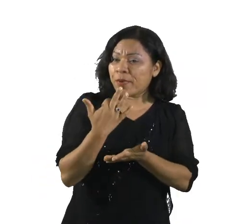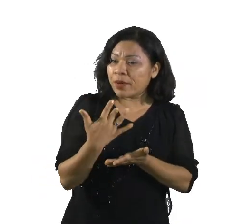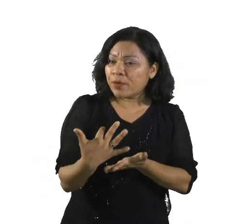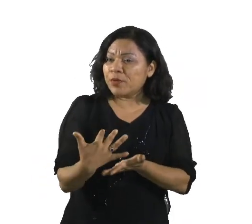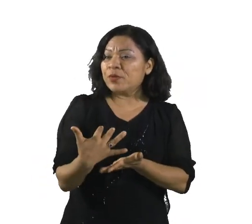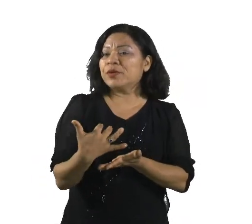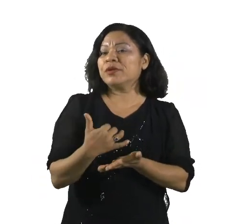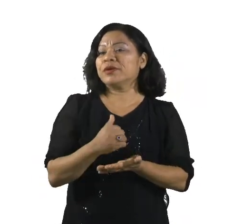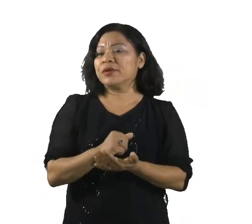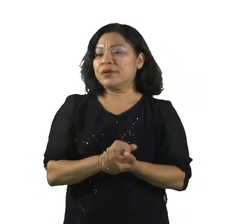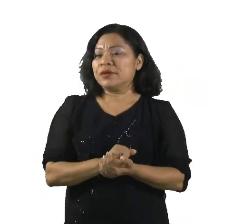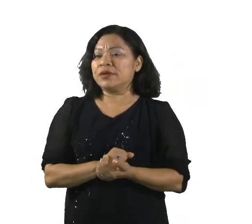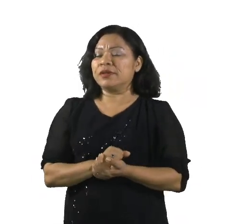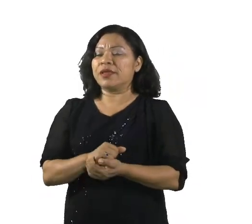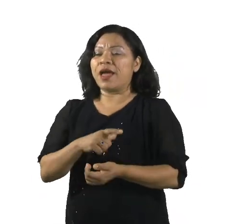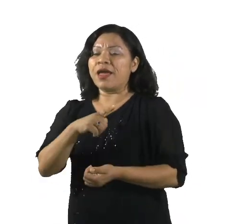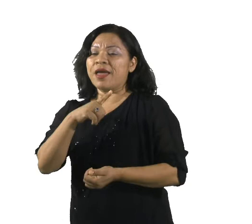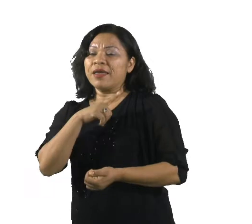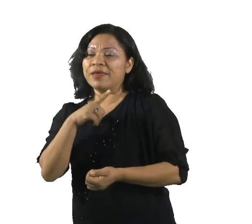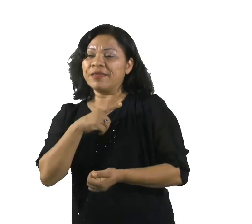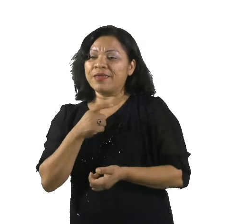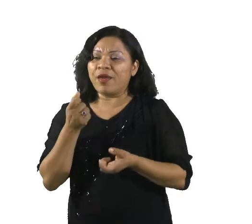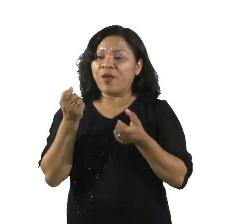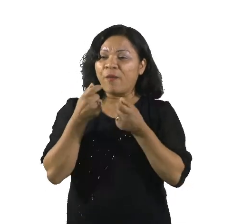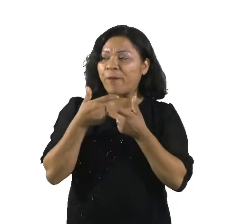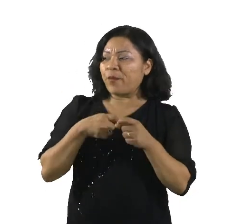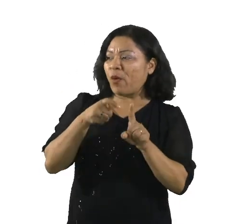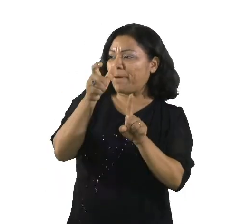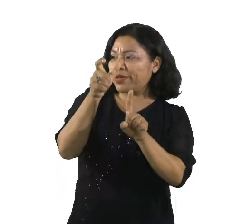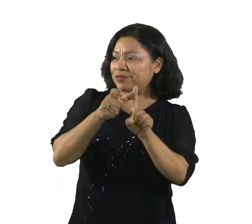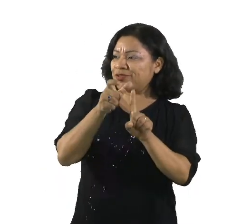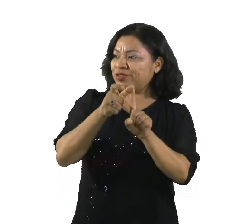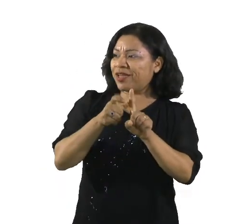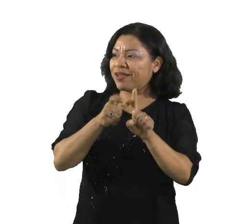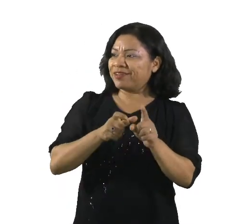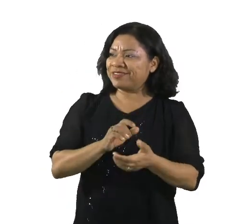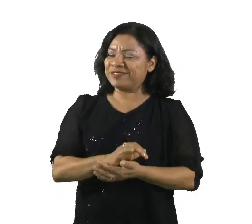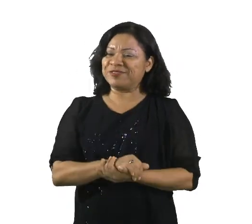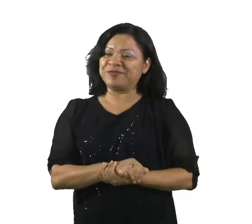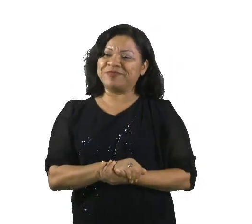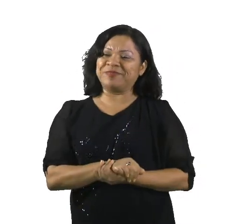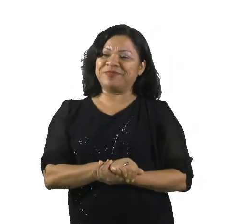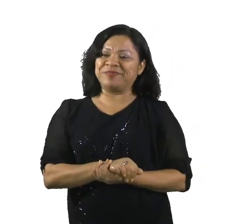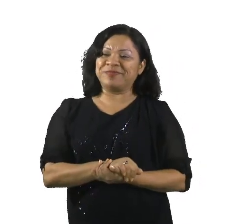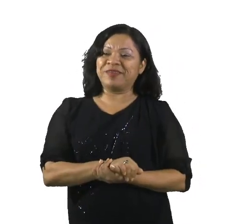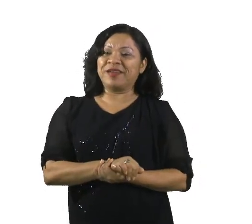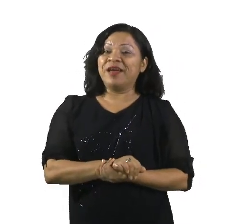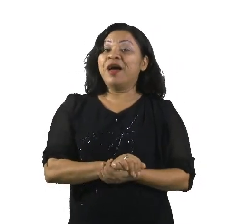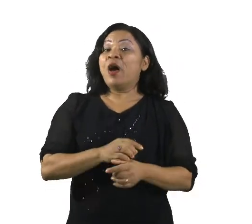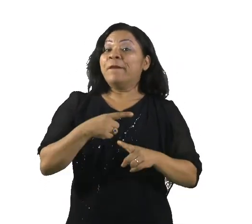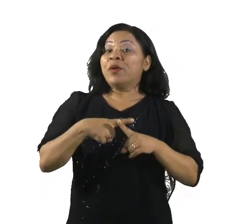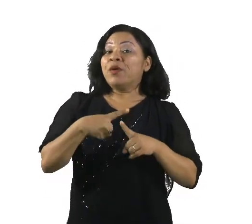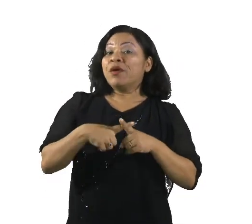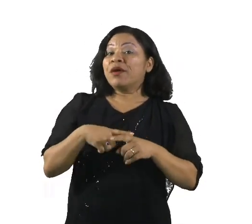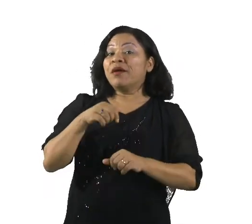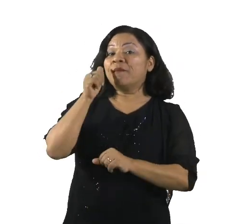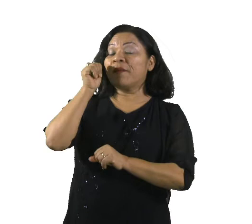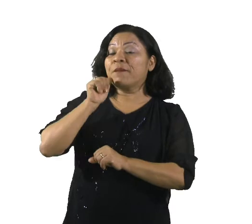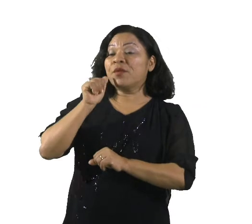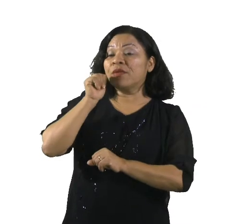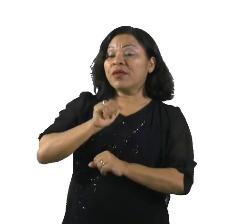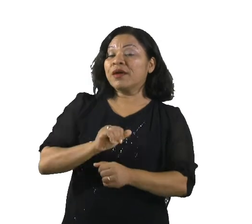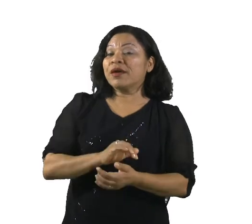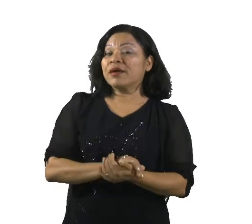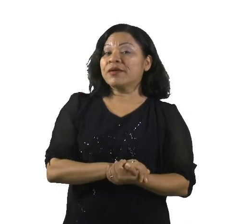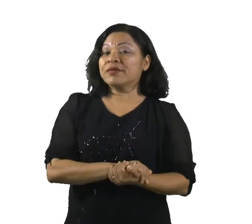né, que é um burro, que é um dos personagens lá da narrativa, com uma personagem feminina. Ela é uma tradução